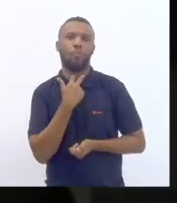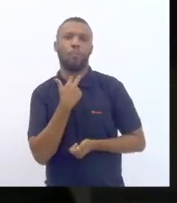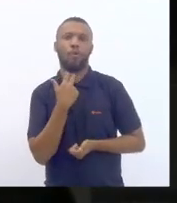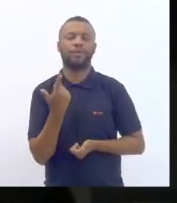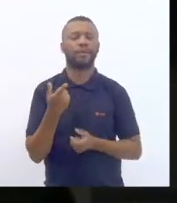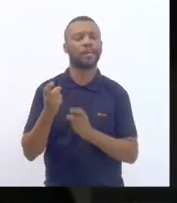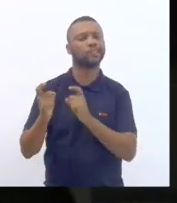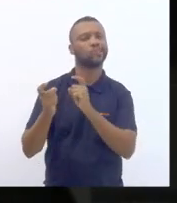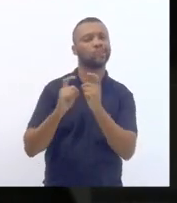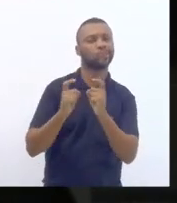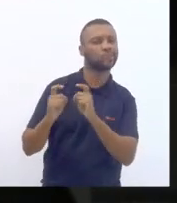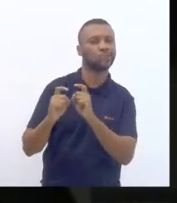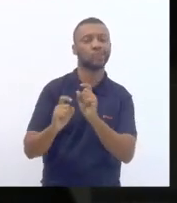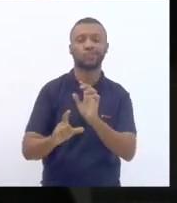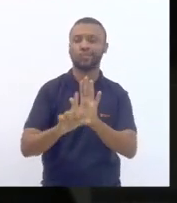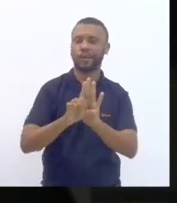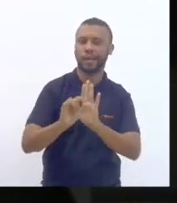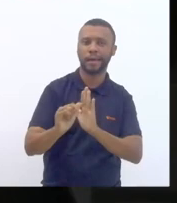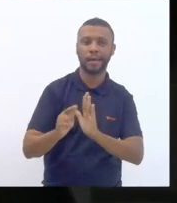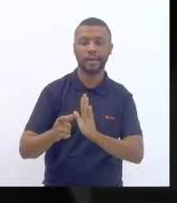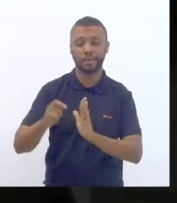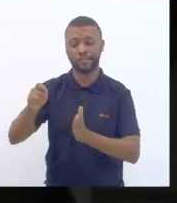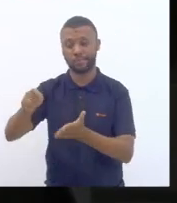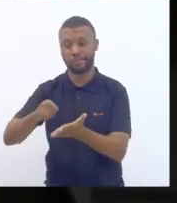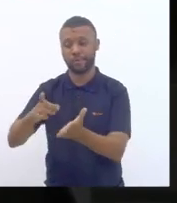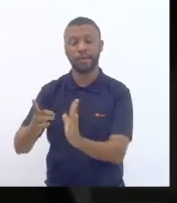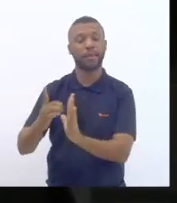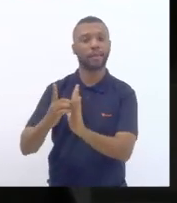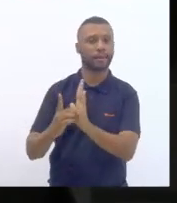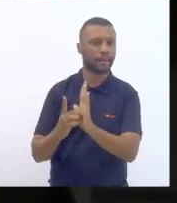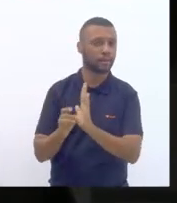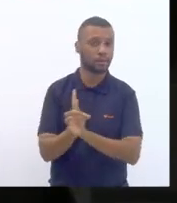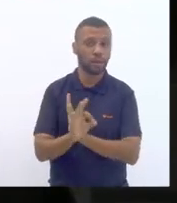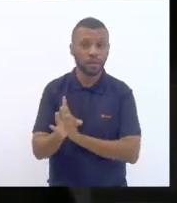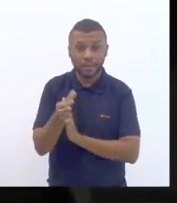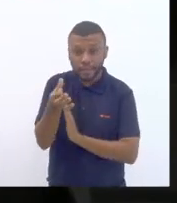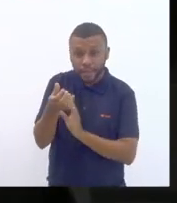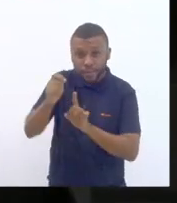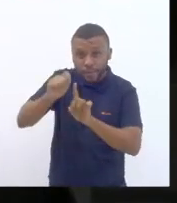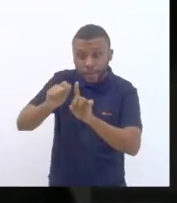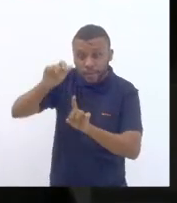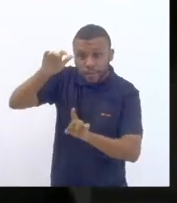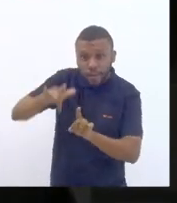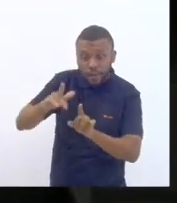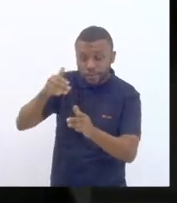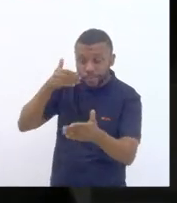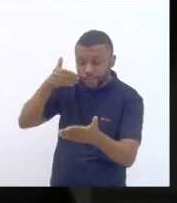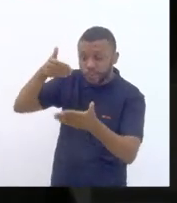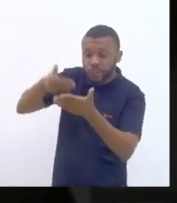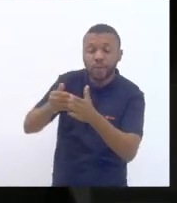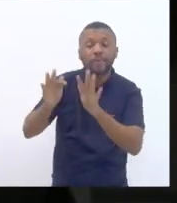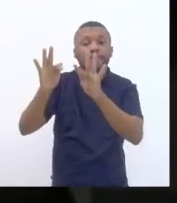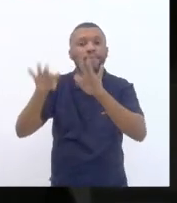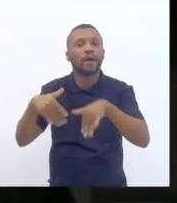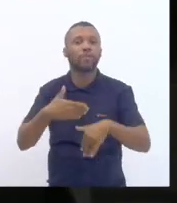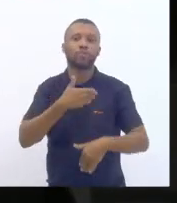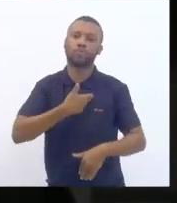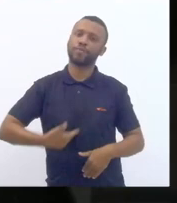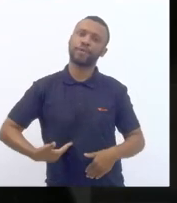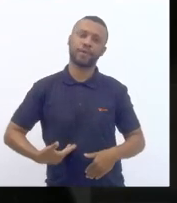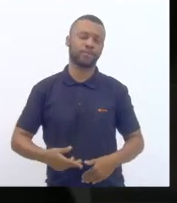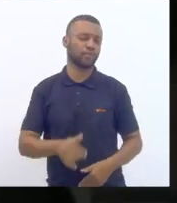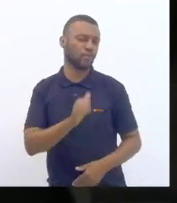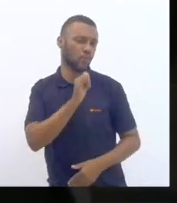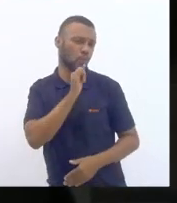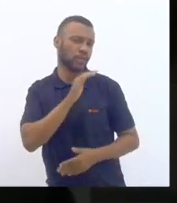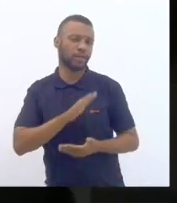legislado nem por lei e não por decreto nos últimos seis meses de término do governo Poder